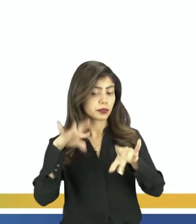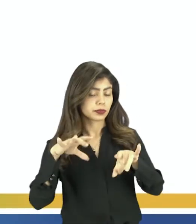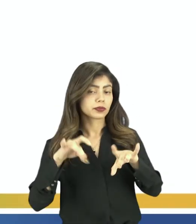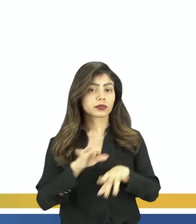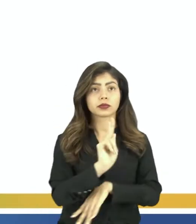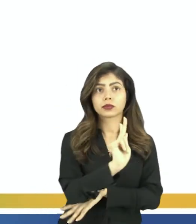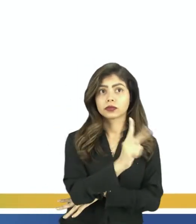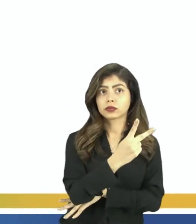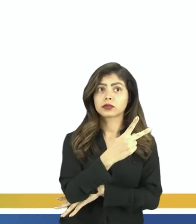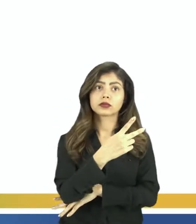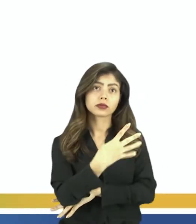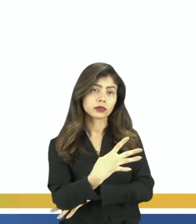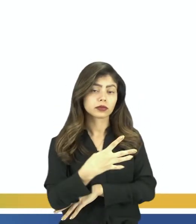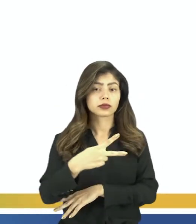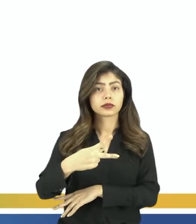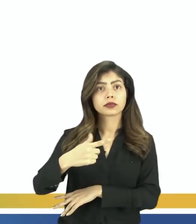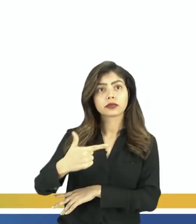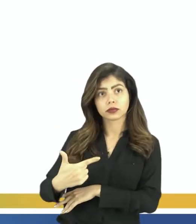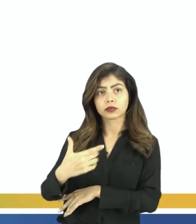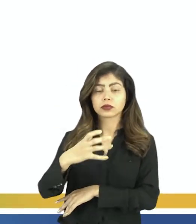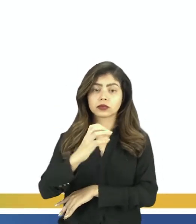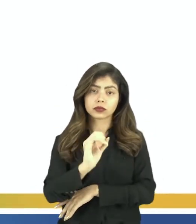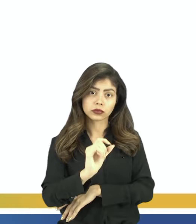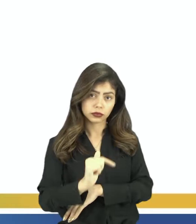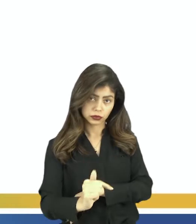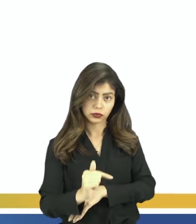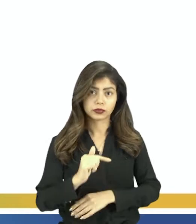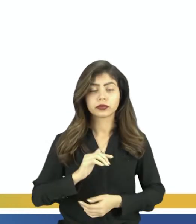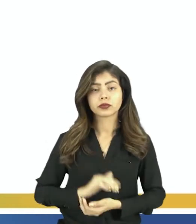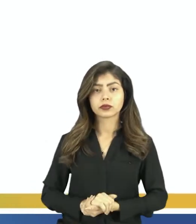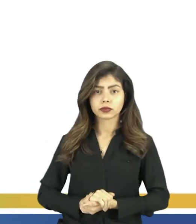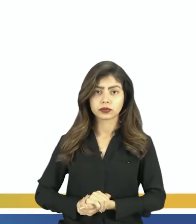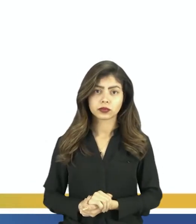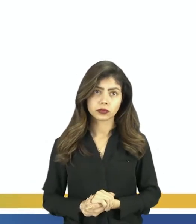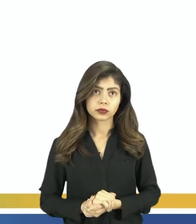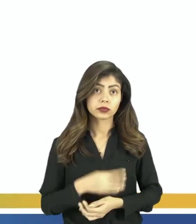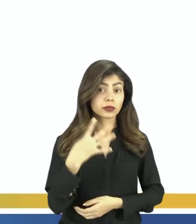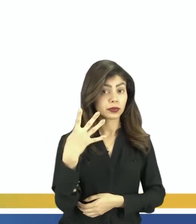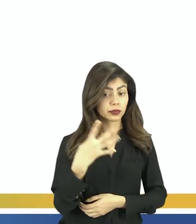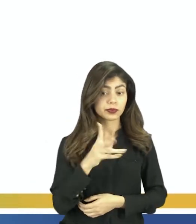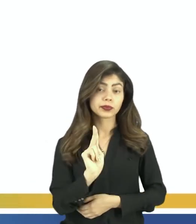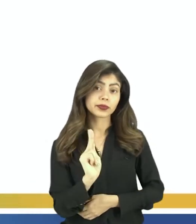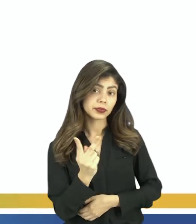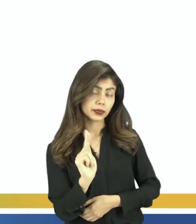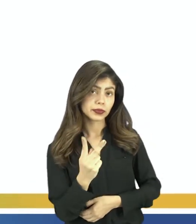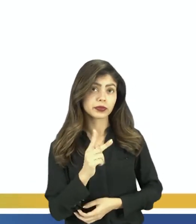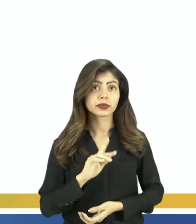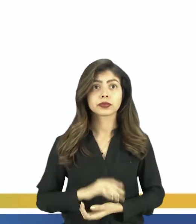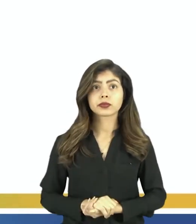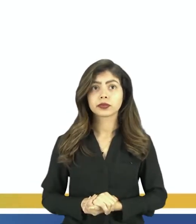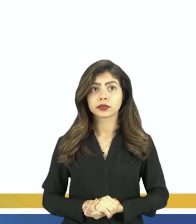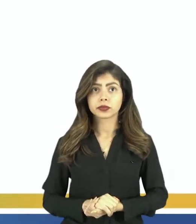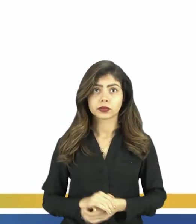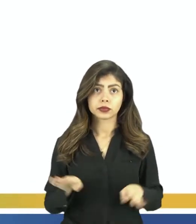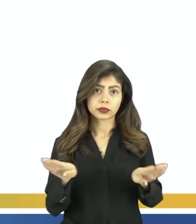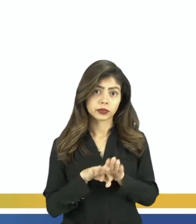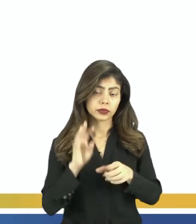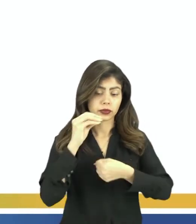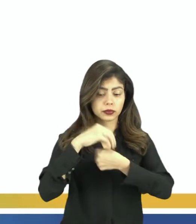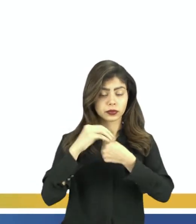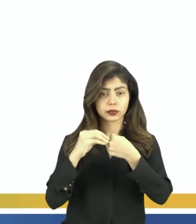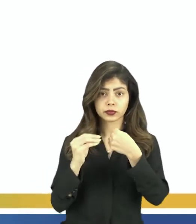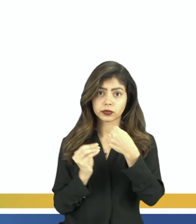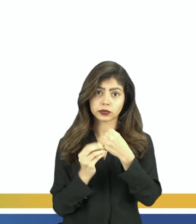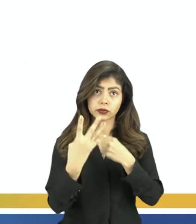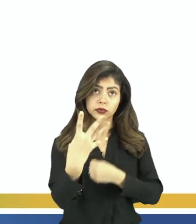último, nós temos um exemplo de um ácido que tem a presença de 4 hidrogênios na sua fórmula molecular, então vai ter a